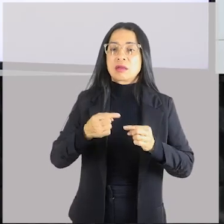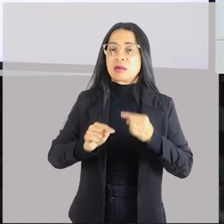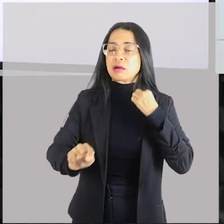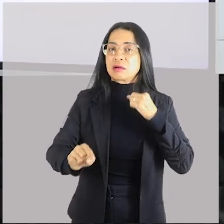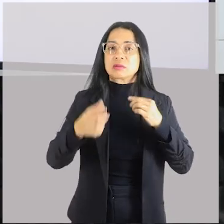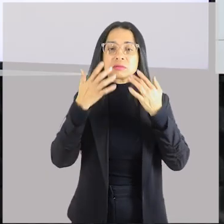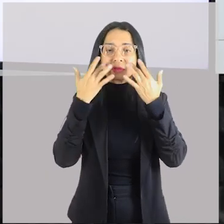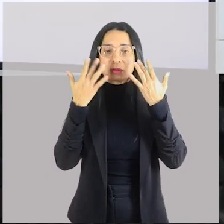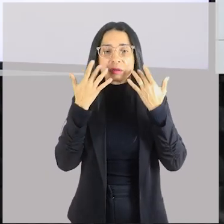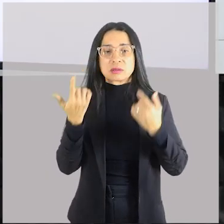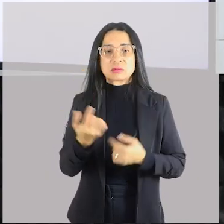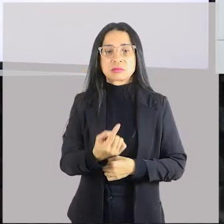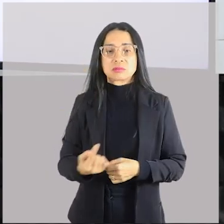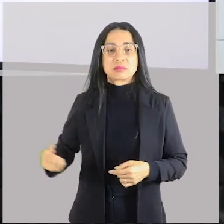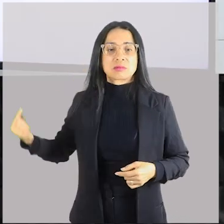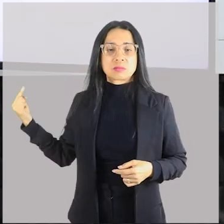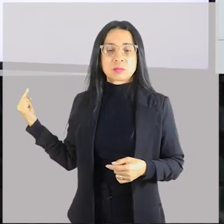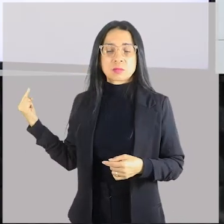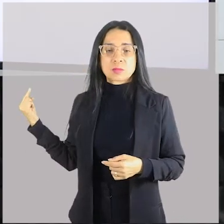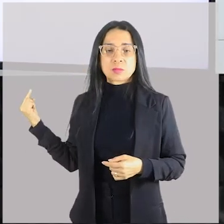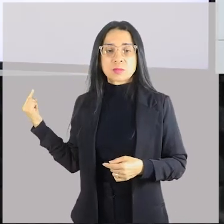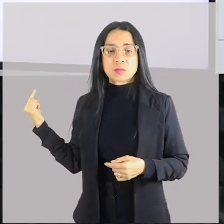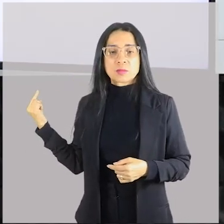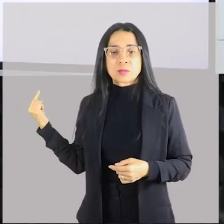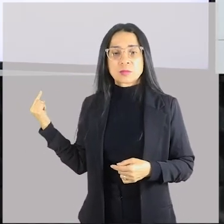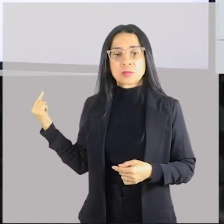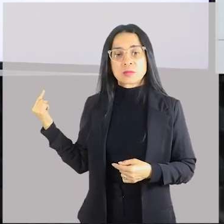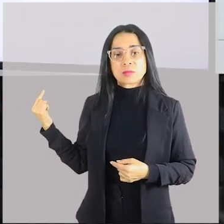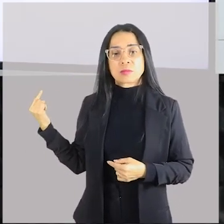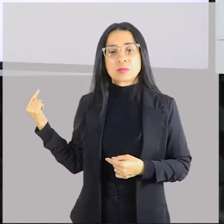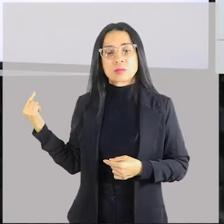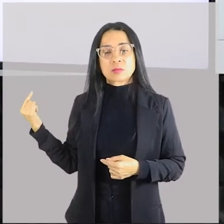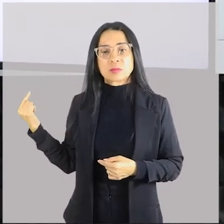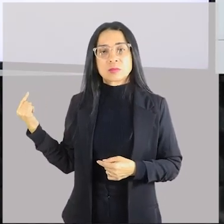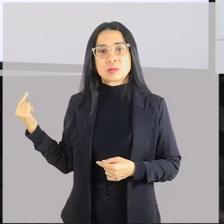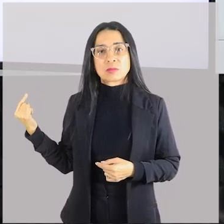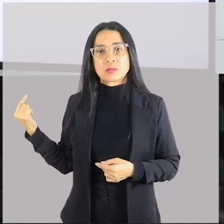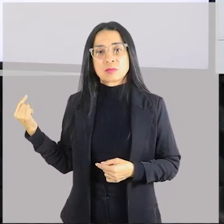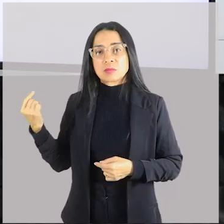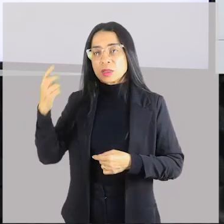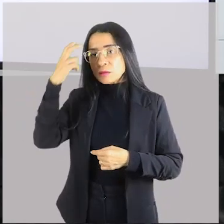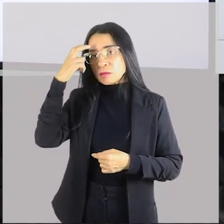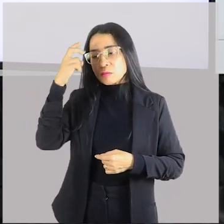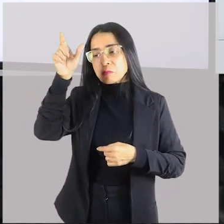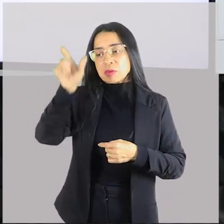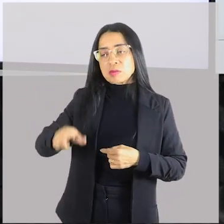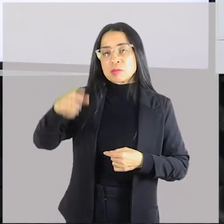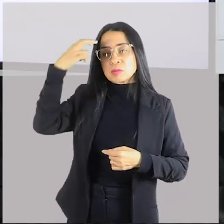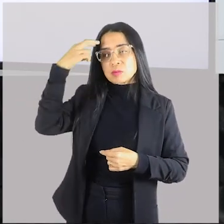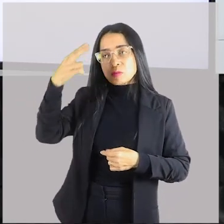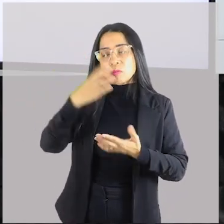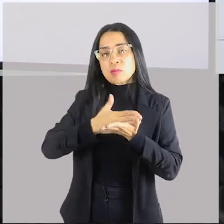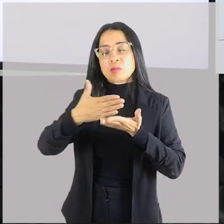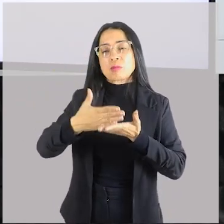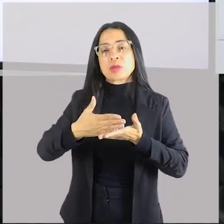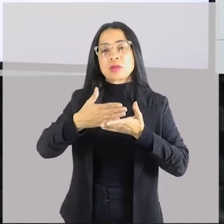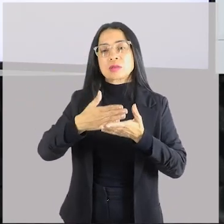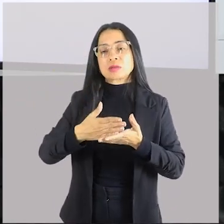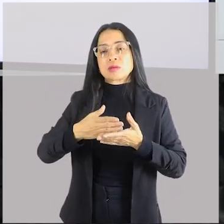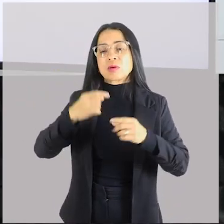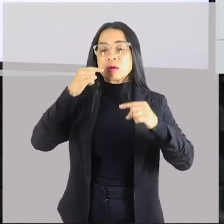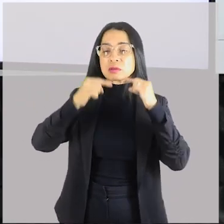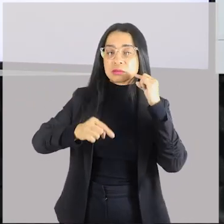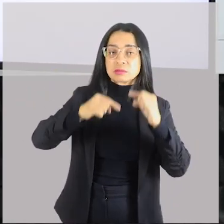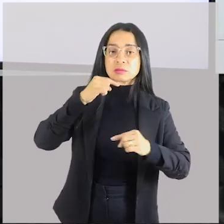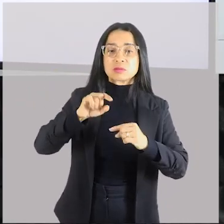alguns casos é bem destrutiva é engraçada infantil onde os intelectuais começam a discutir o que realmente pode ser